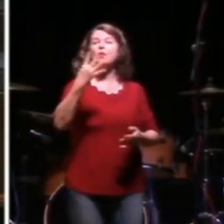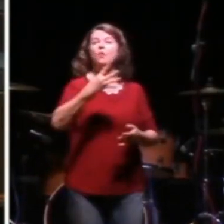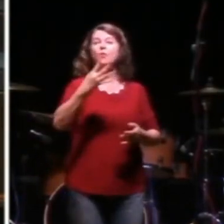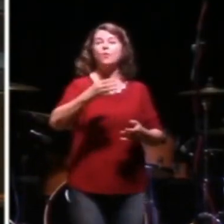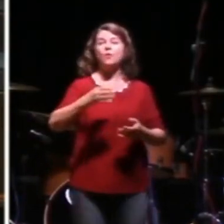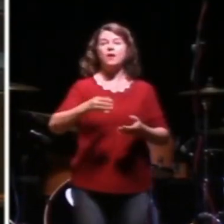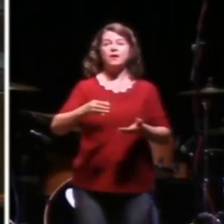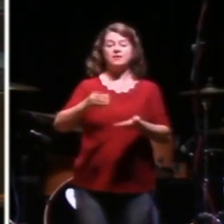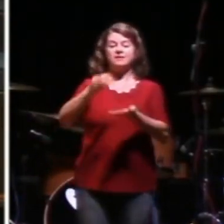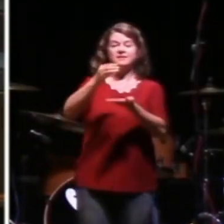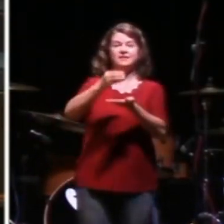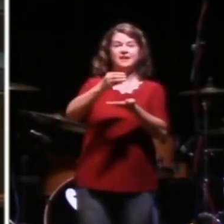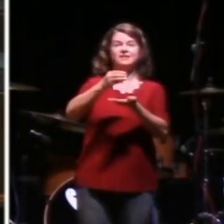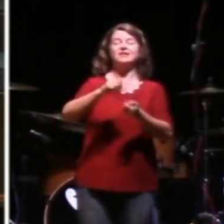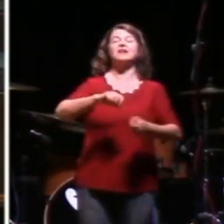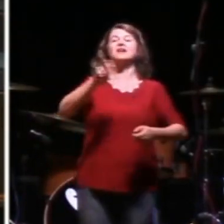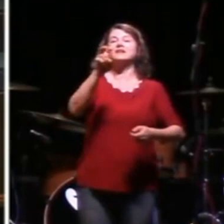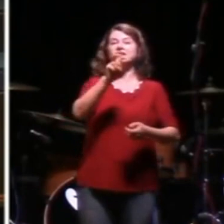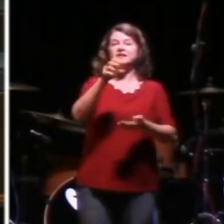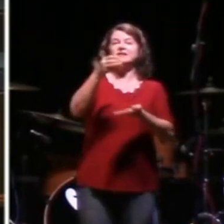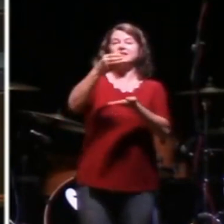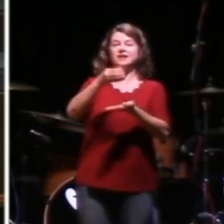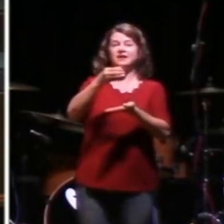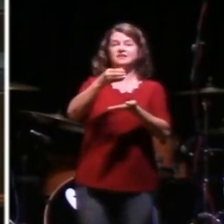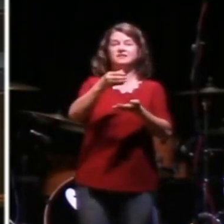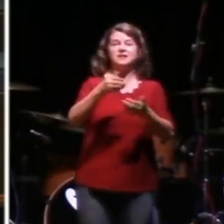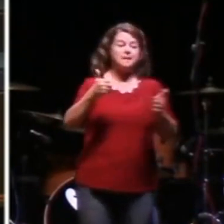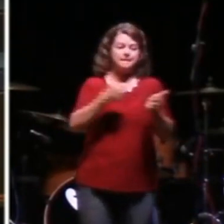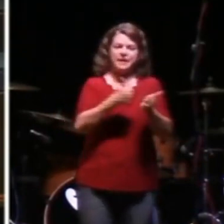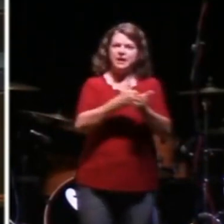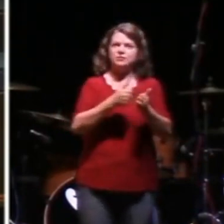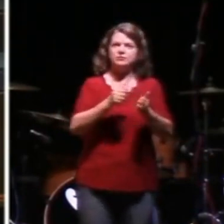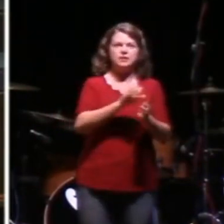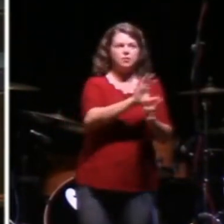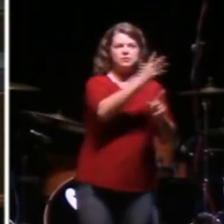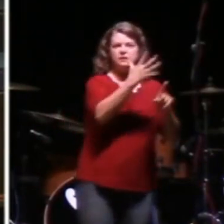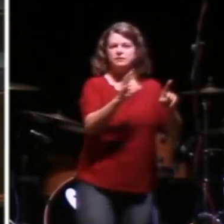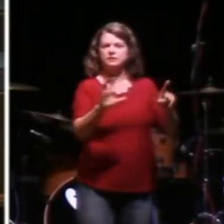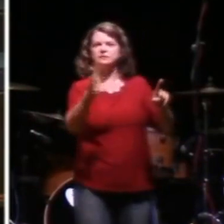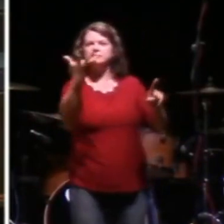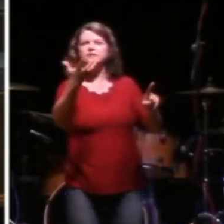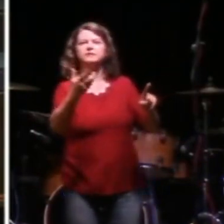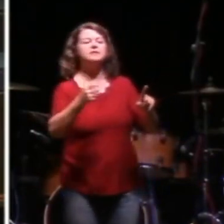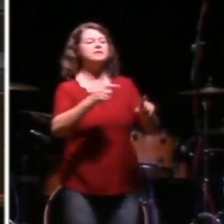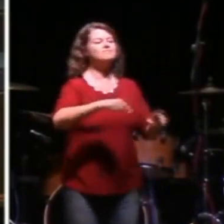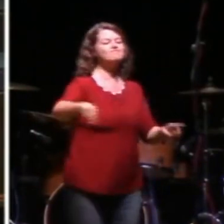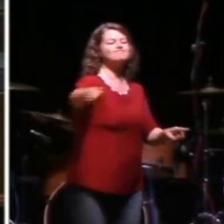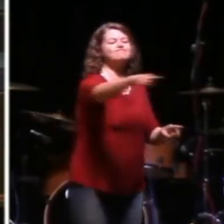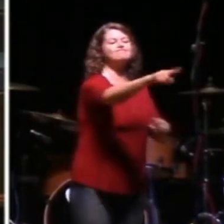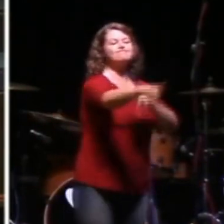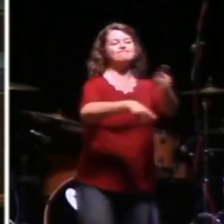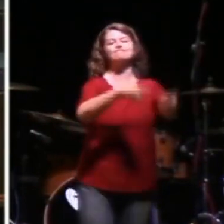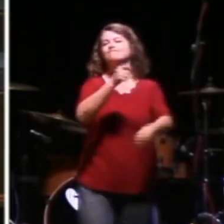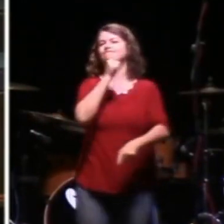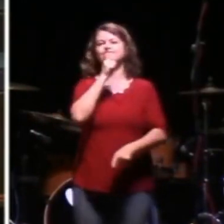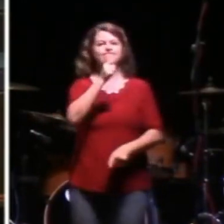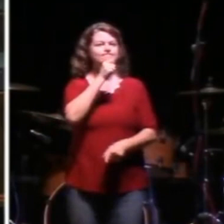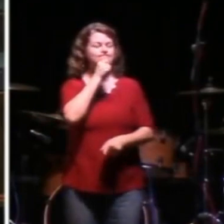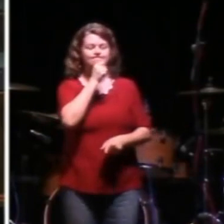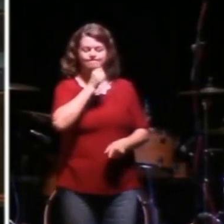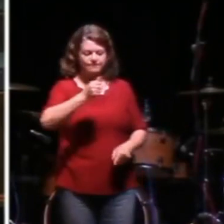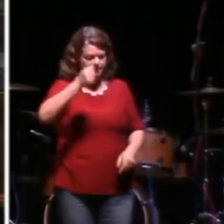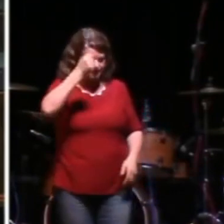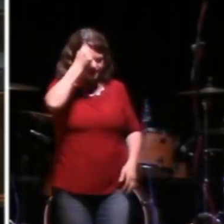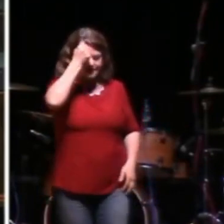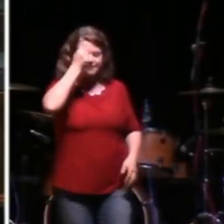vem a quinta das da ira e elas vem seguidas dizendo que o povo não se arrependeu seja cachaça dele